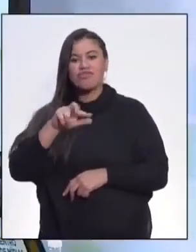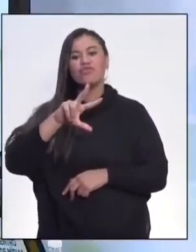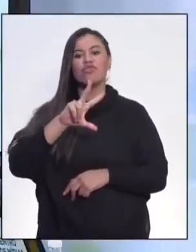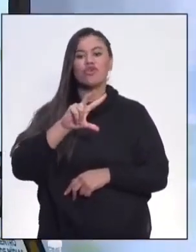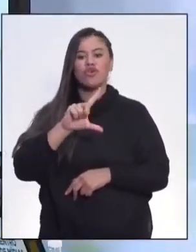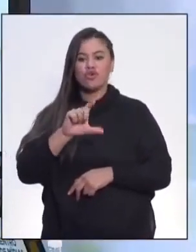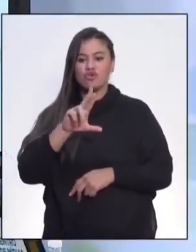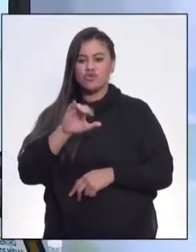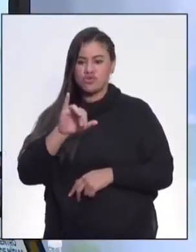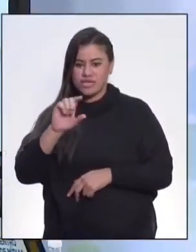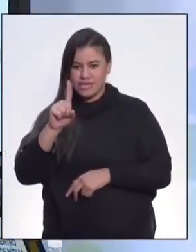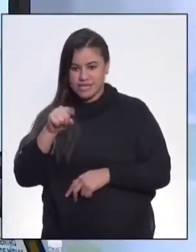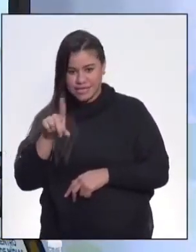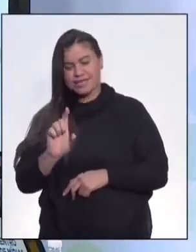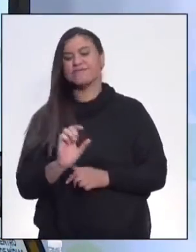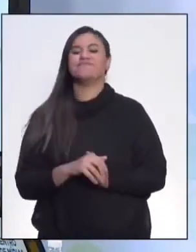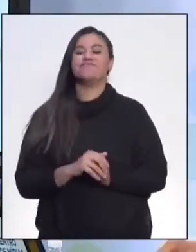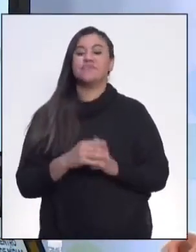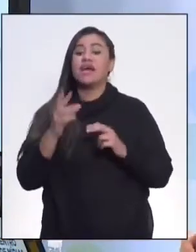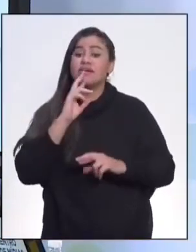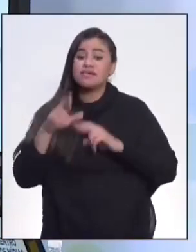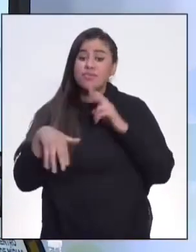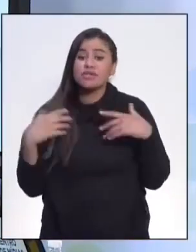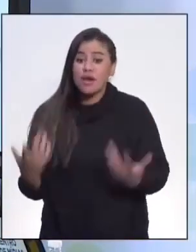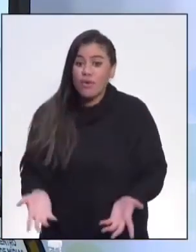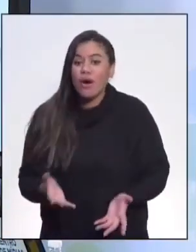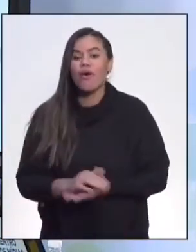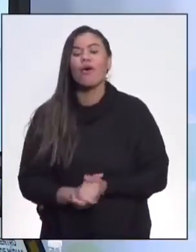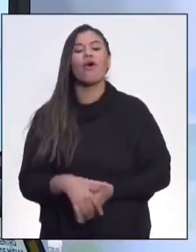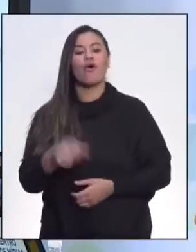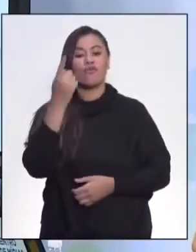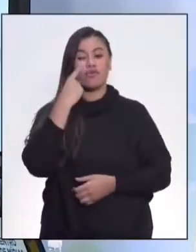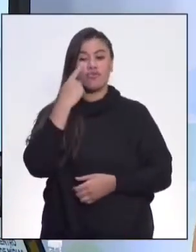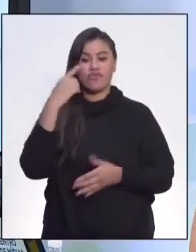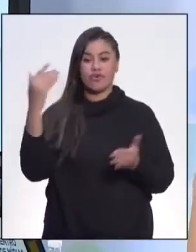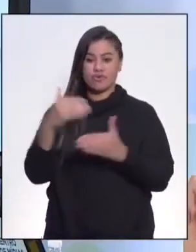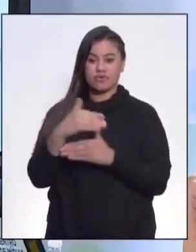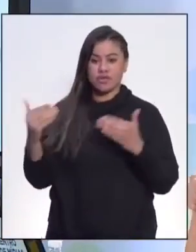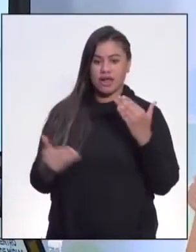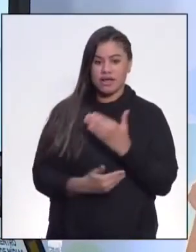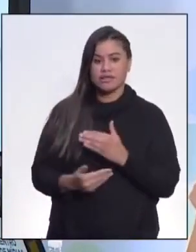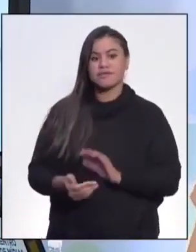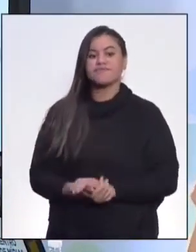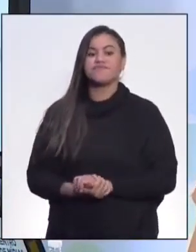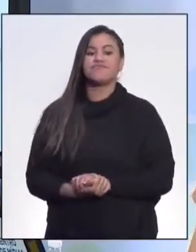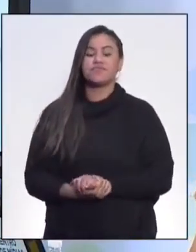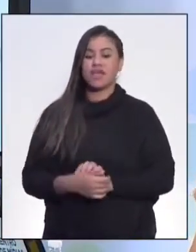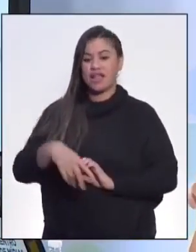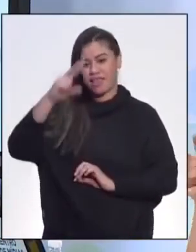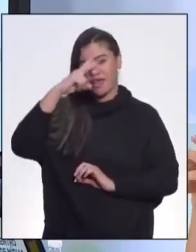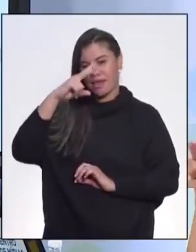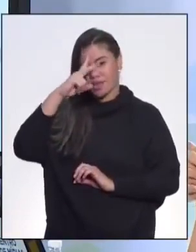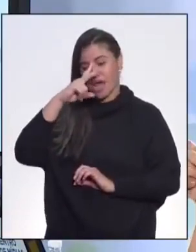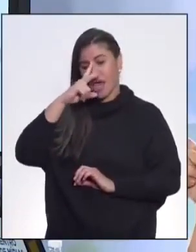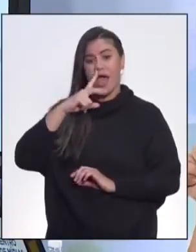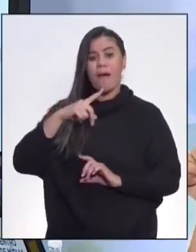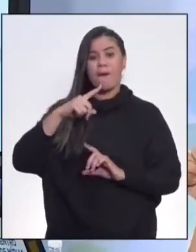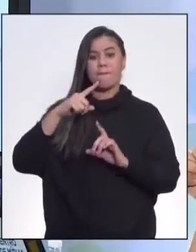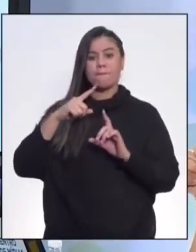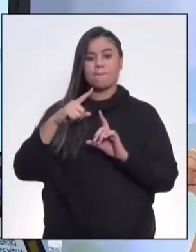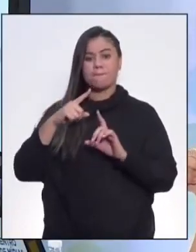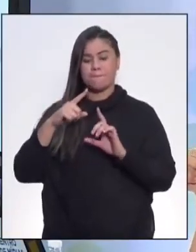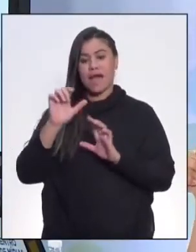deixei o esboço para ficar bonitinho. Então, imagina aqui, por favor. Você tem o menos 3 como vértice. Lembra da minha função? Vamos começar